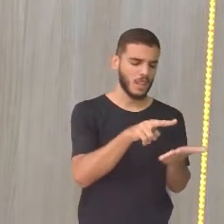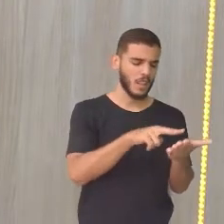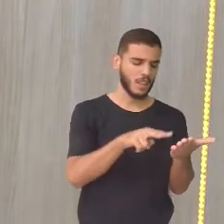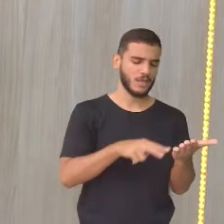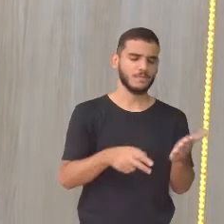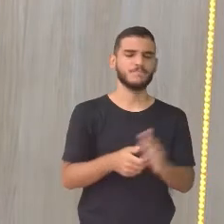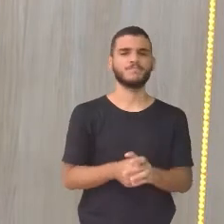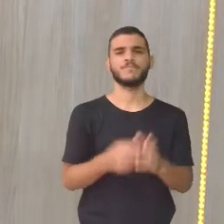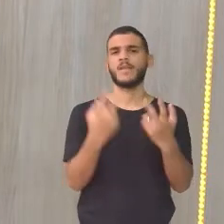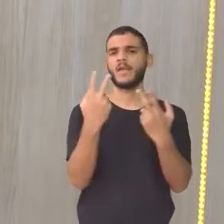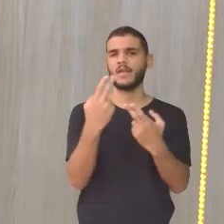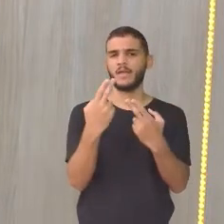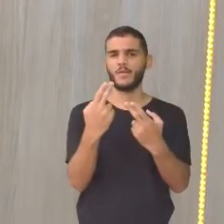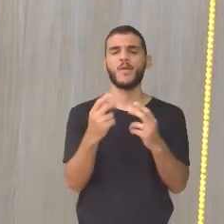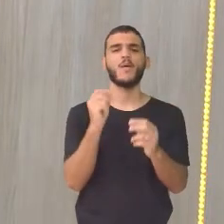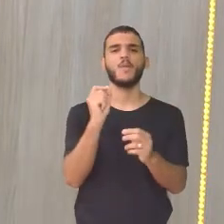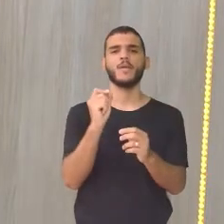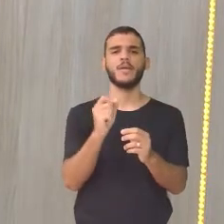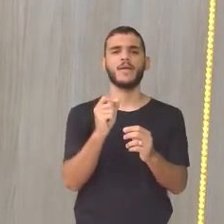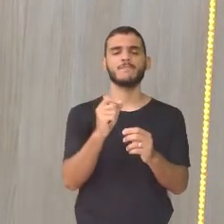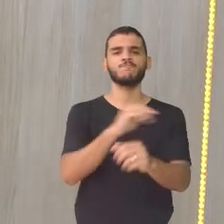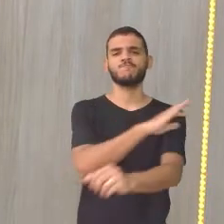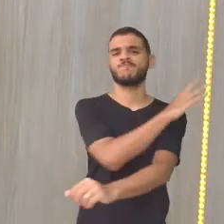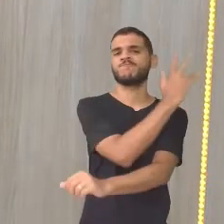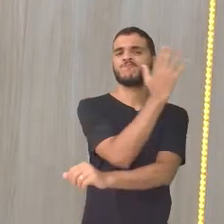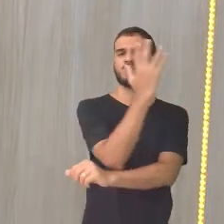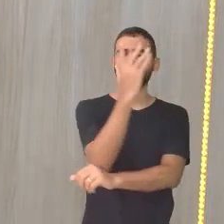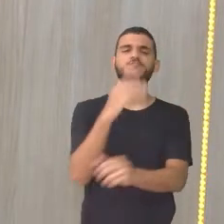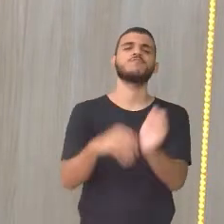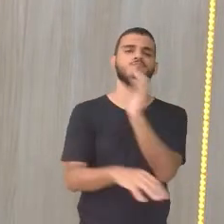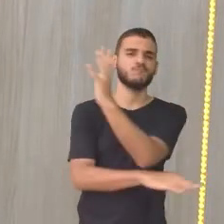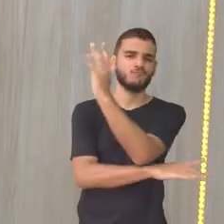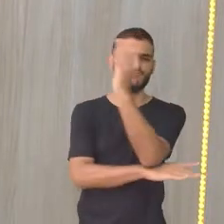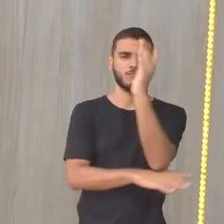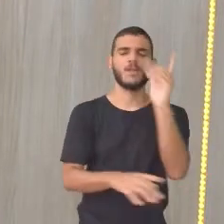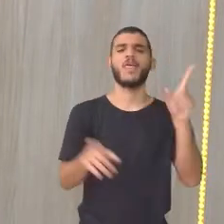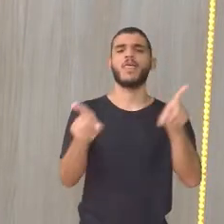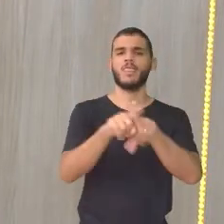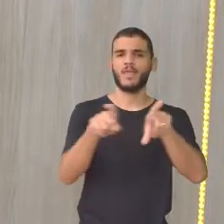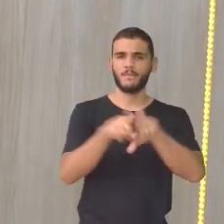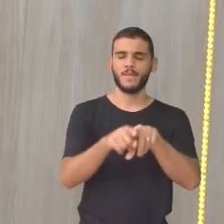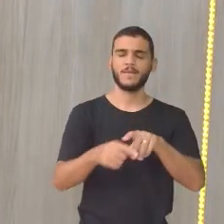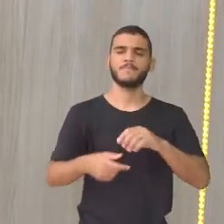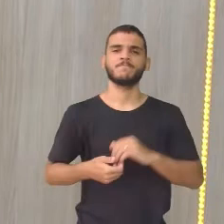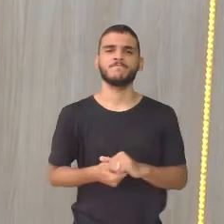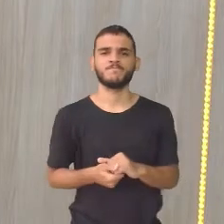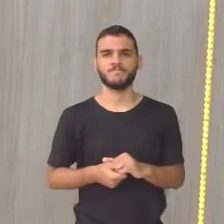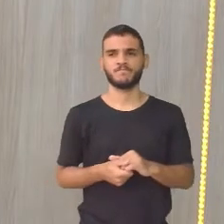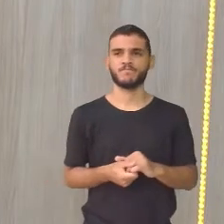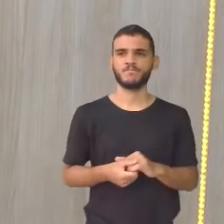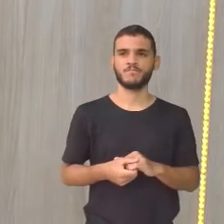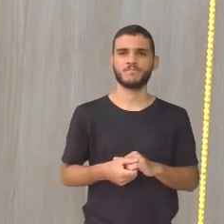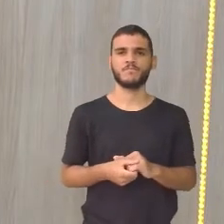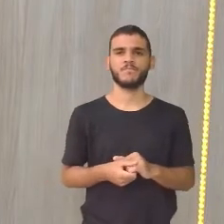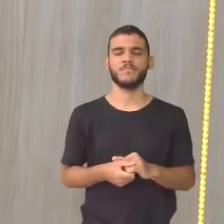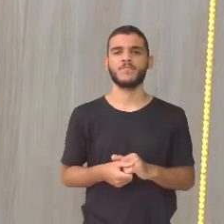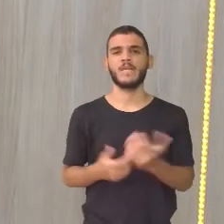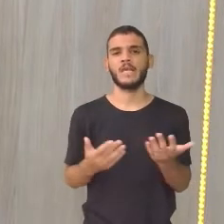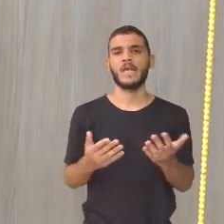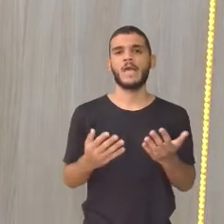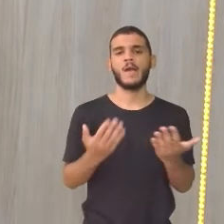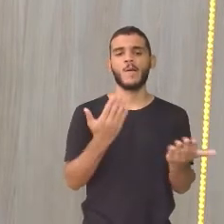a floresta, não é? Com toda a sua diversidade, não é? Com toda a sua riqueza. E o livro festa, o livro